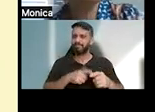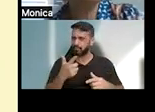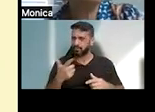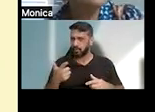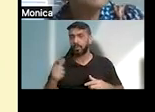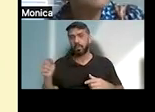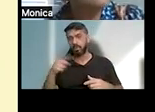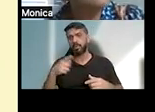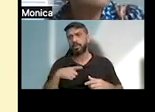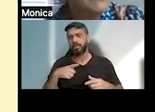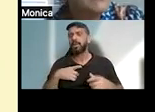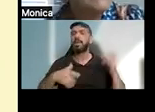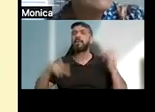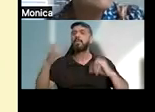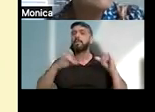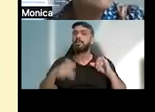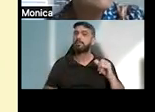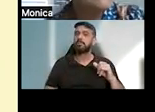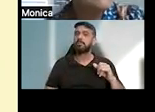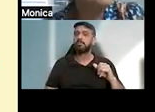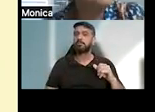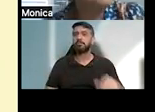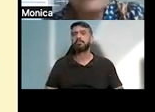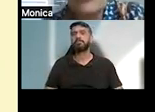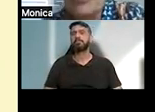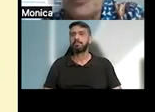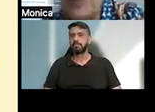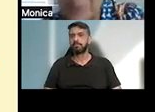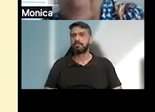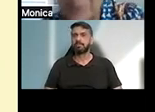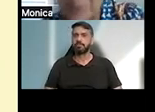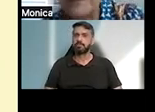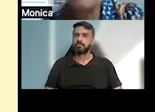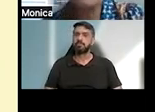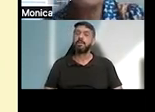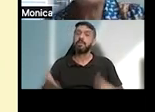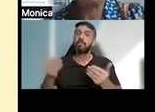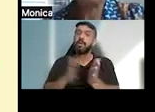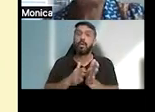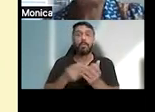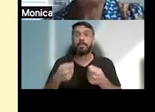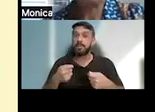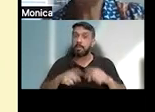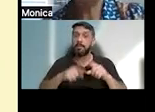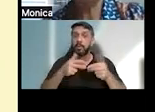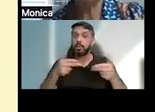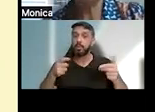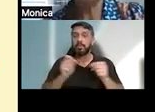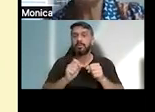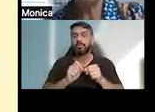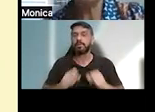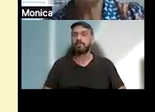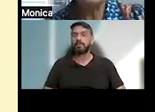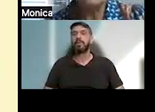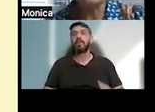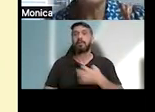no laboratório para trabalhar, né? E a gente cobra um produto, né? Então eles se ah, sentem mais como